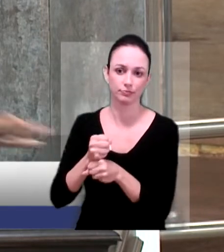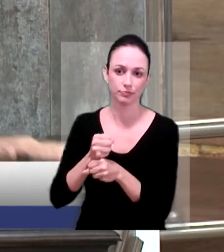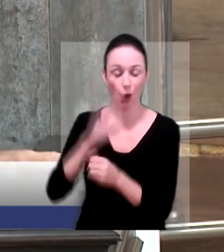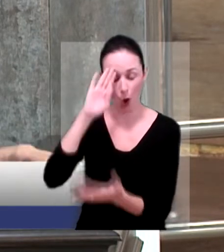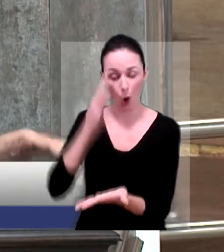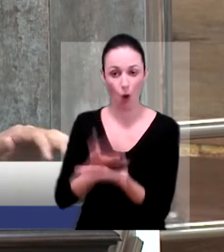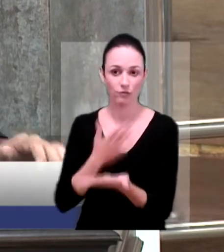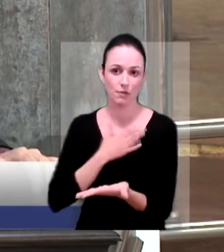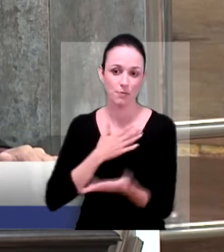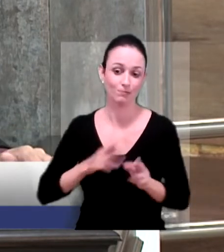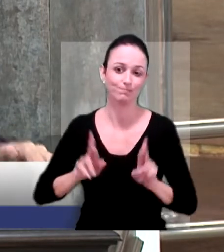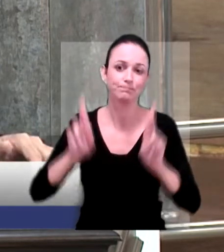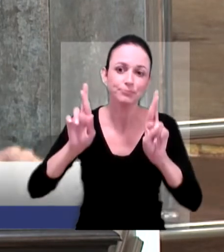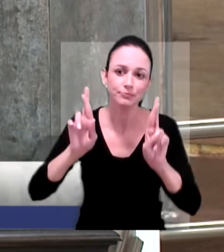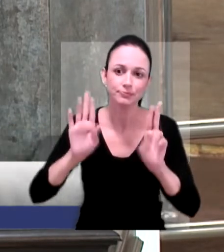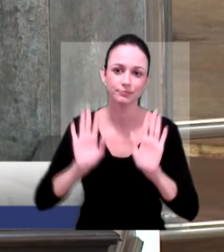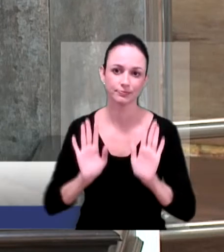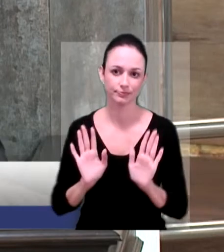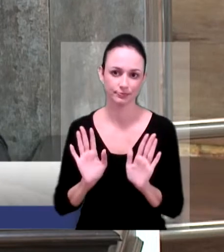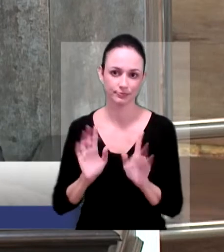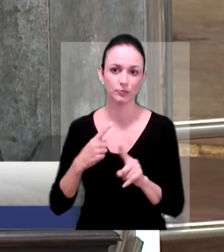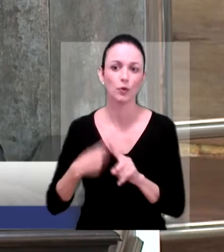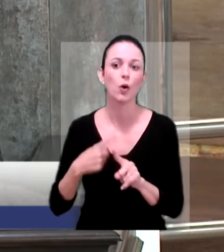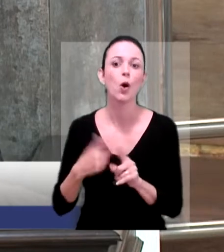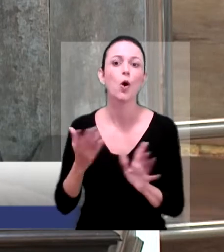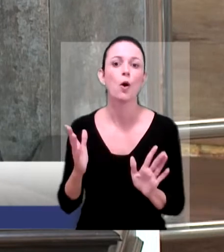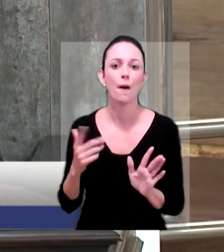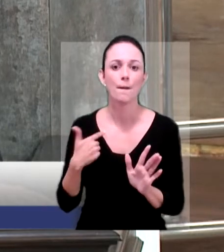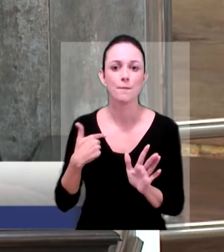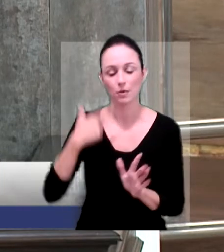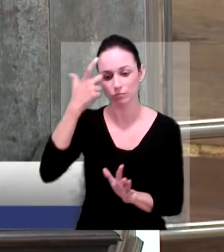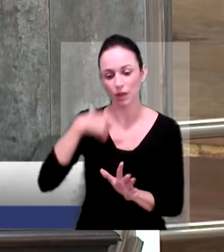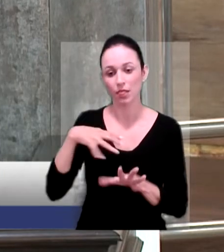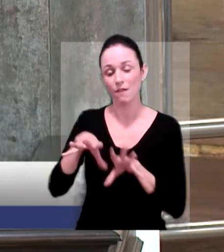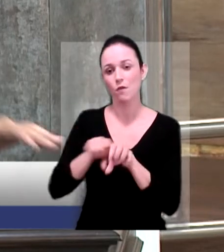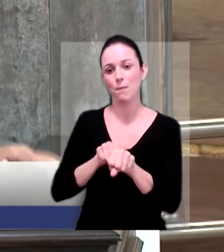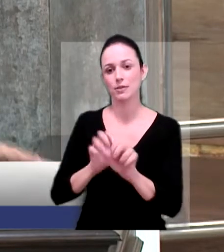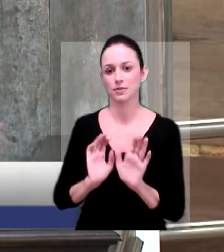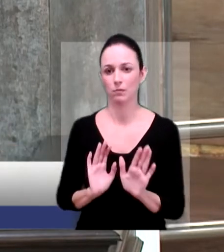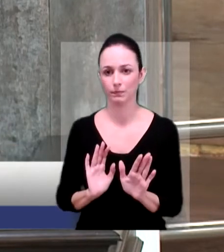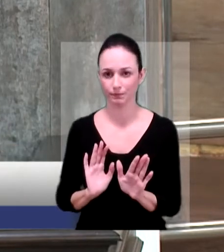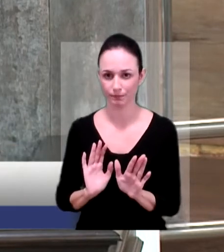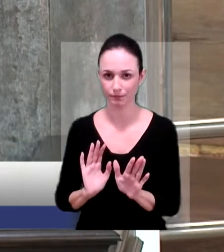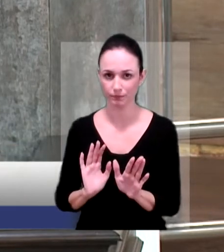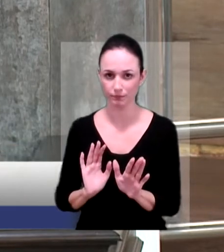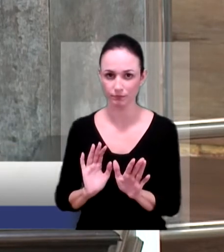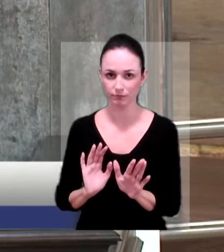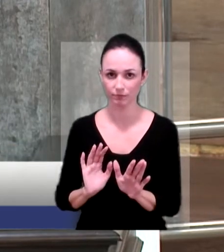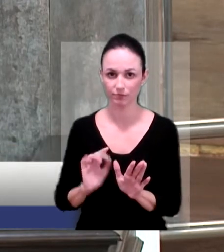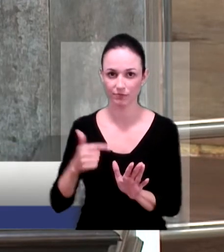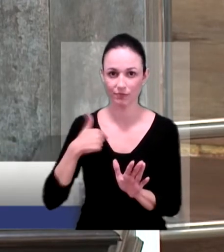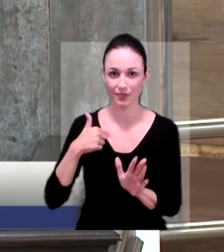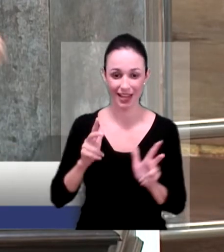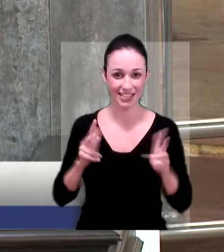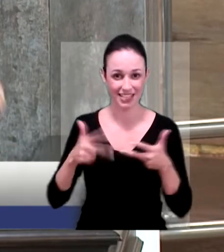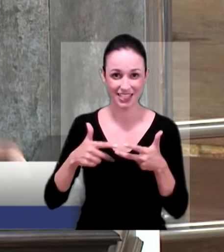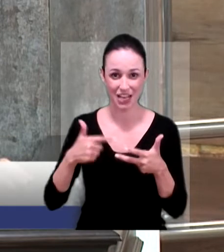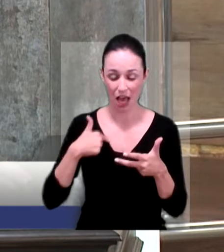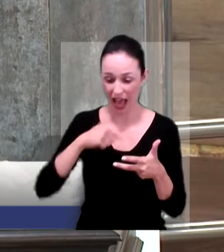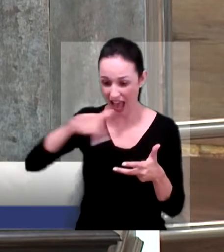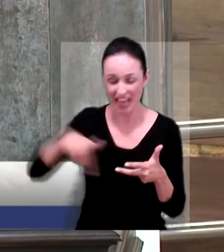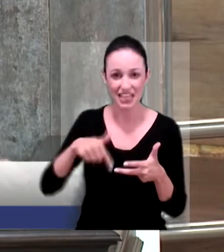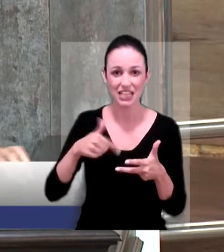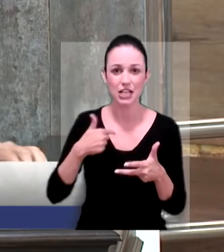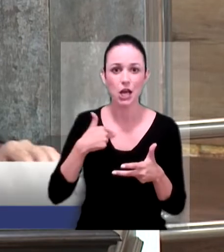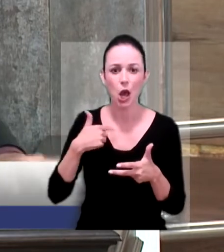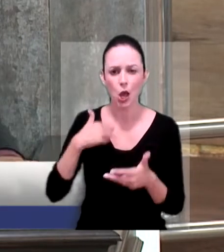muito envolvida com essa minha formação acadêmica. Se eu passasse nessa Câmara e não tivesse a convicção de que tudo que eu estudei pudesse